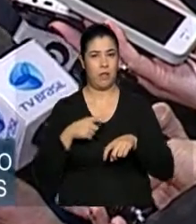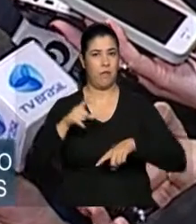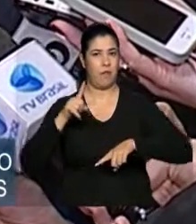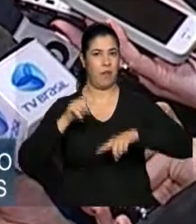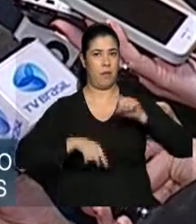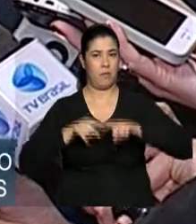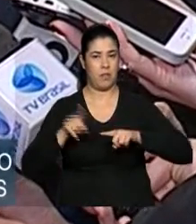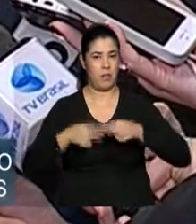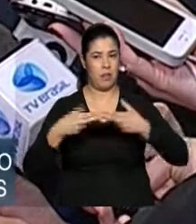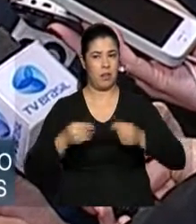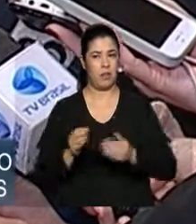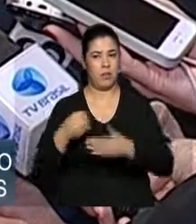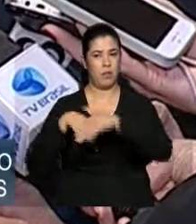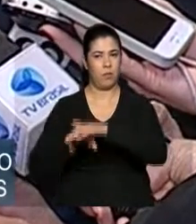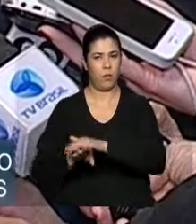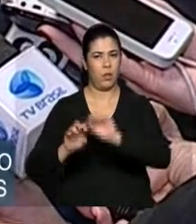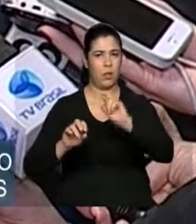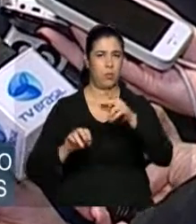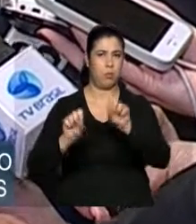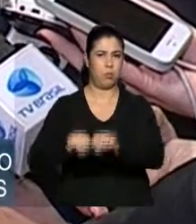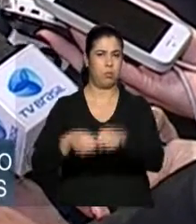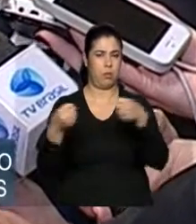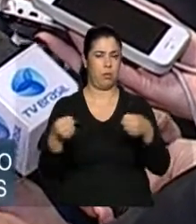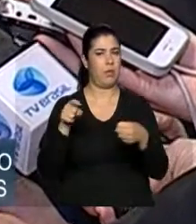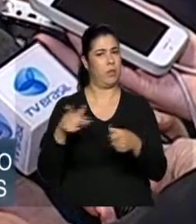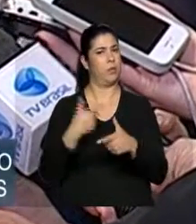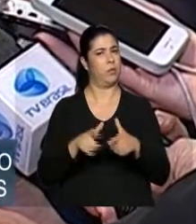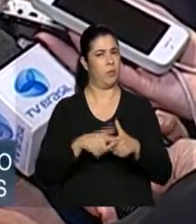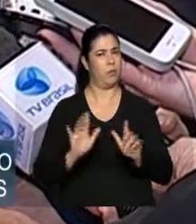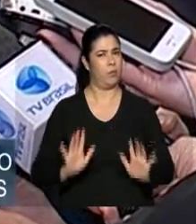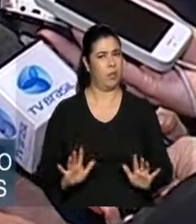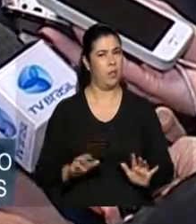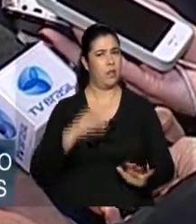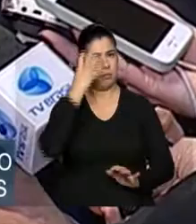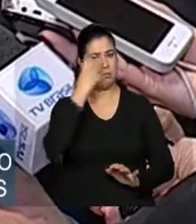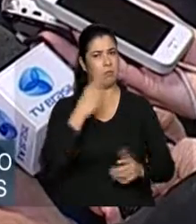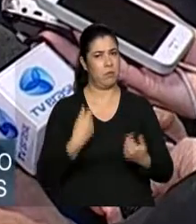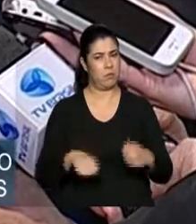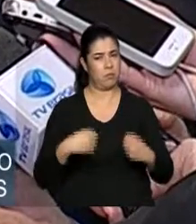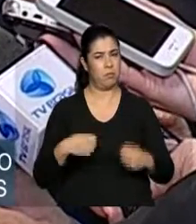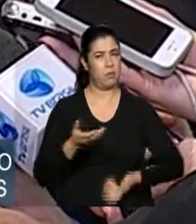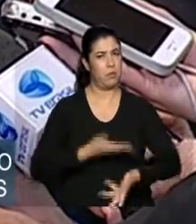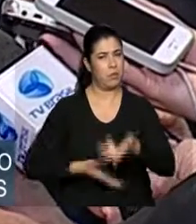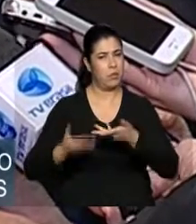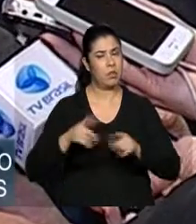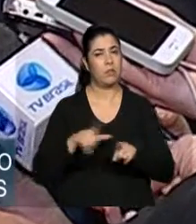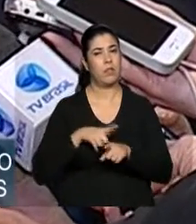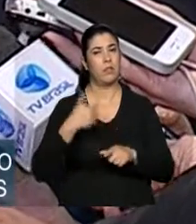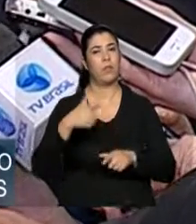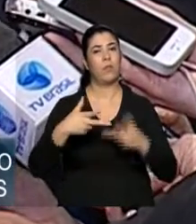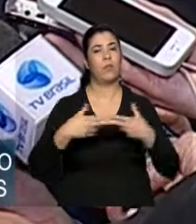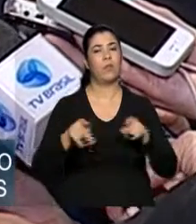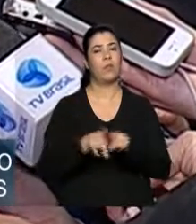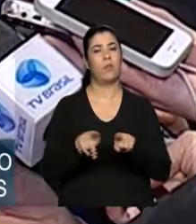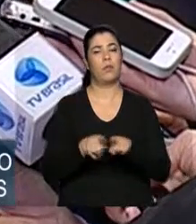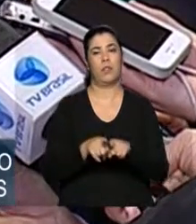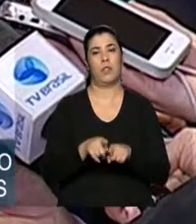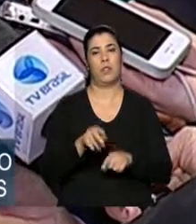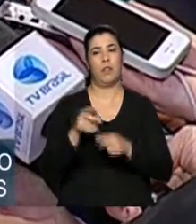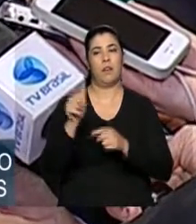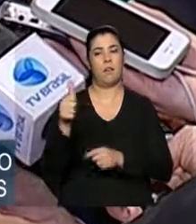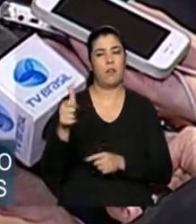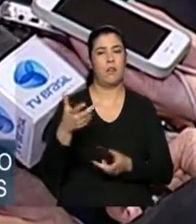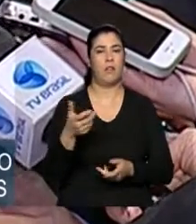sendo usados, equipamentos quebrados, esse é um problema sério, mas há muito mais do que isso. Você tem que ver se os